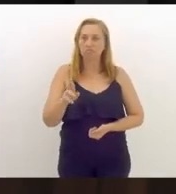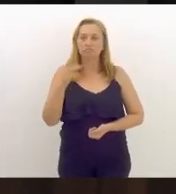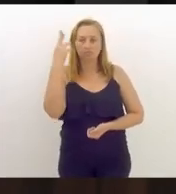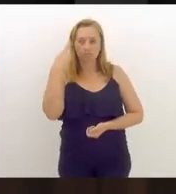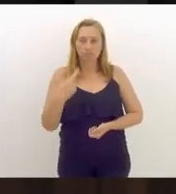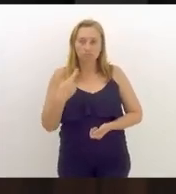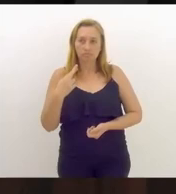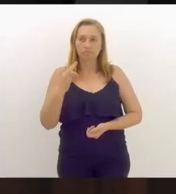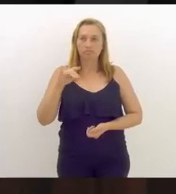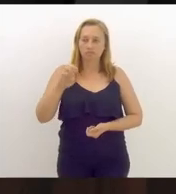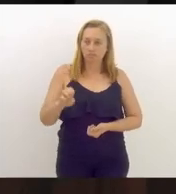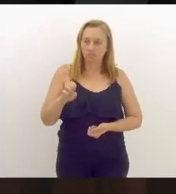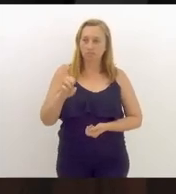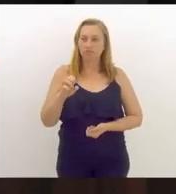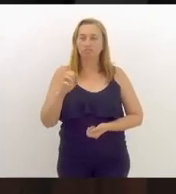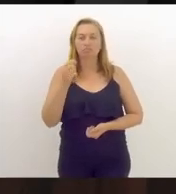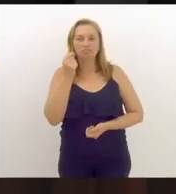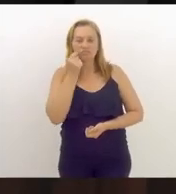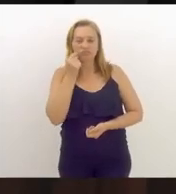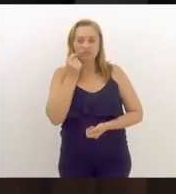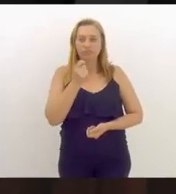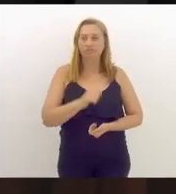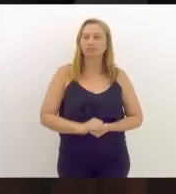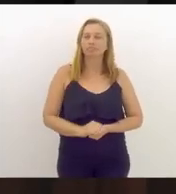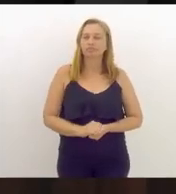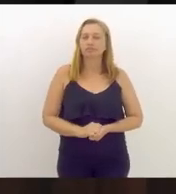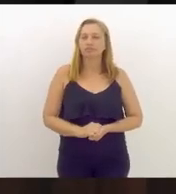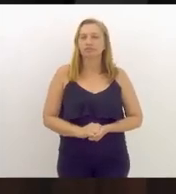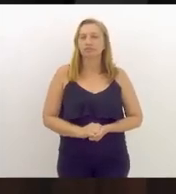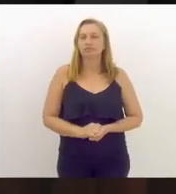Franciane Mota Dionísio Lins Giovani Ratinho